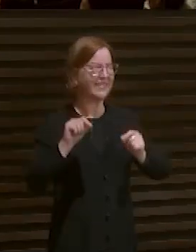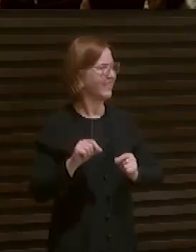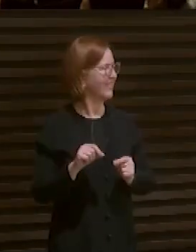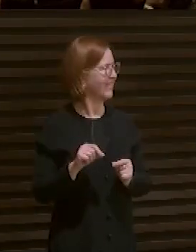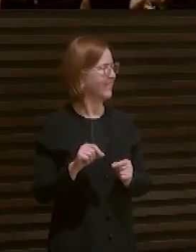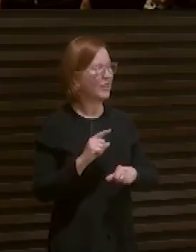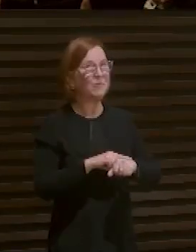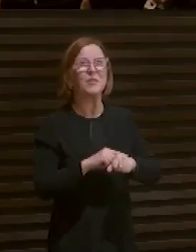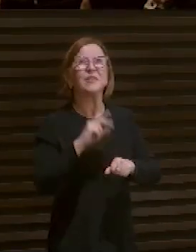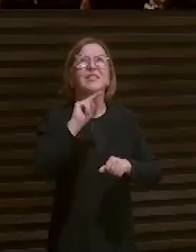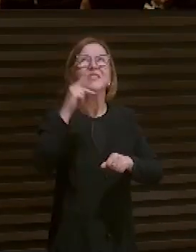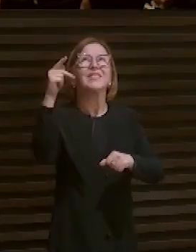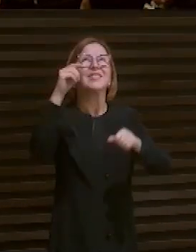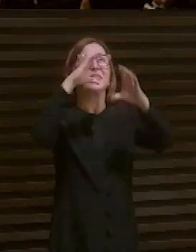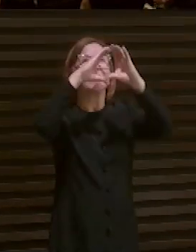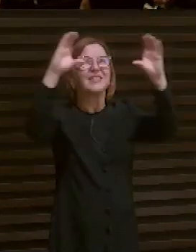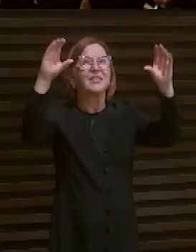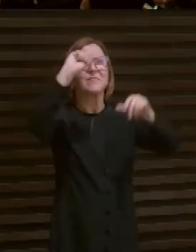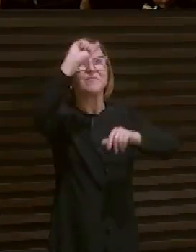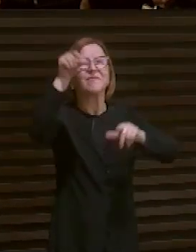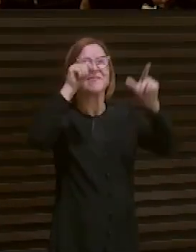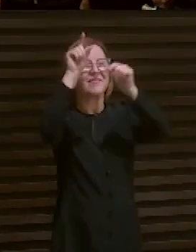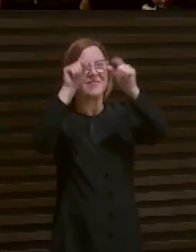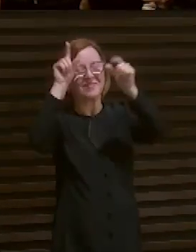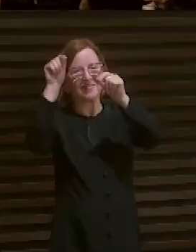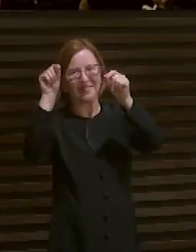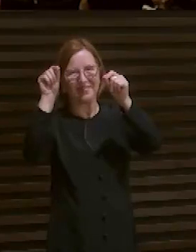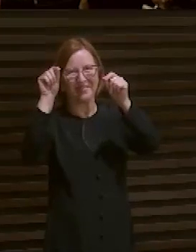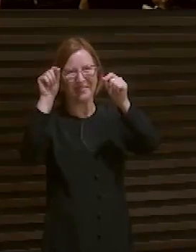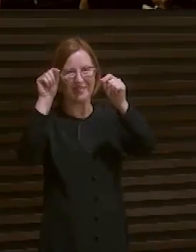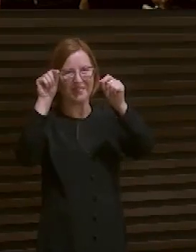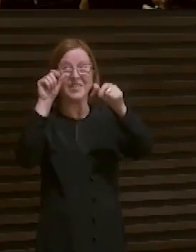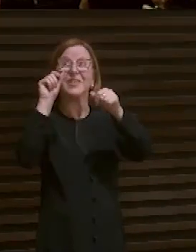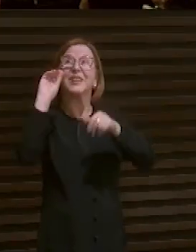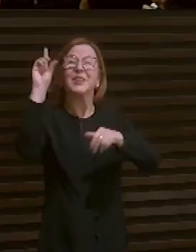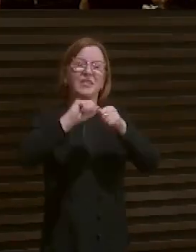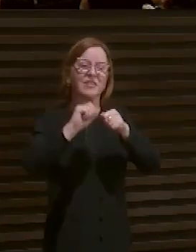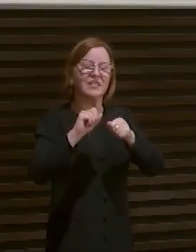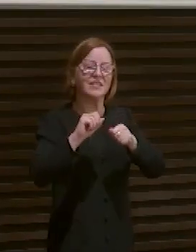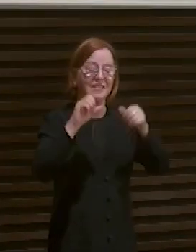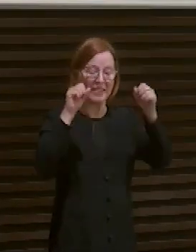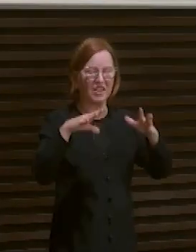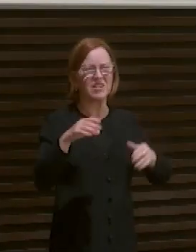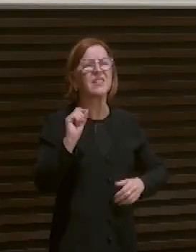quando eu vejo o teu céu, a lua e as estrelas que tu criaste, que é o homem,